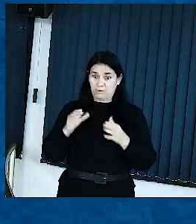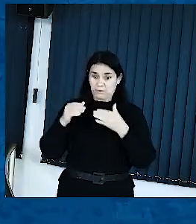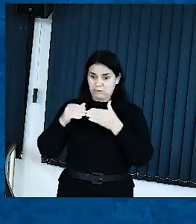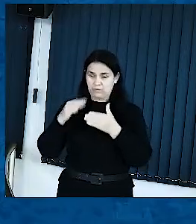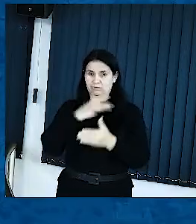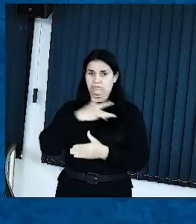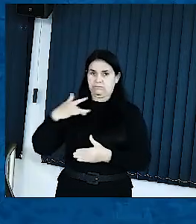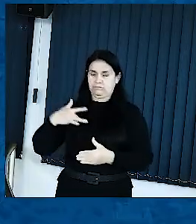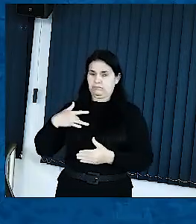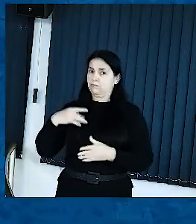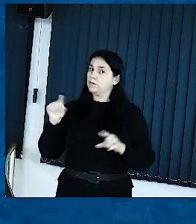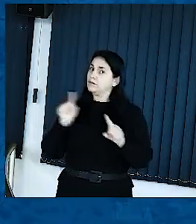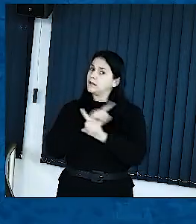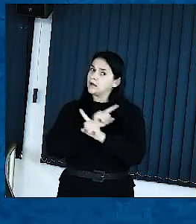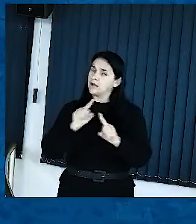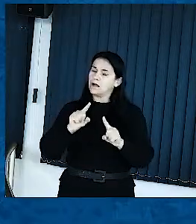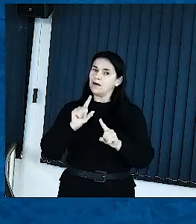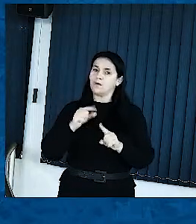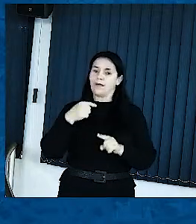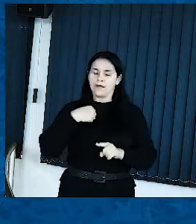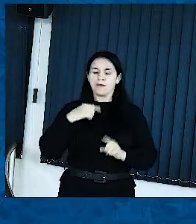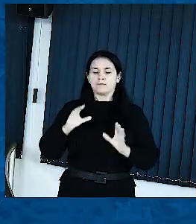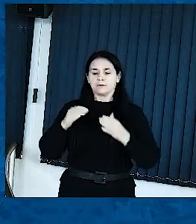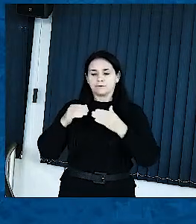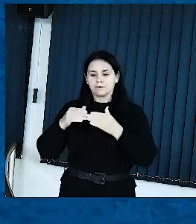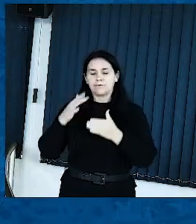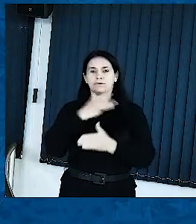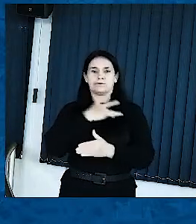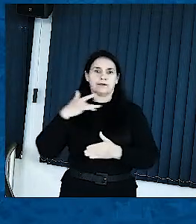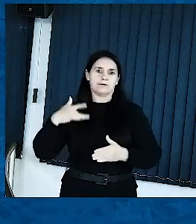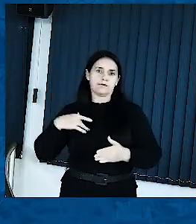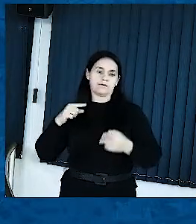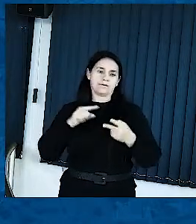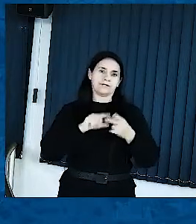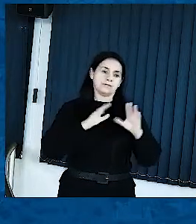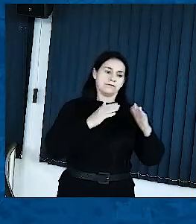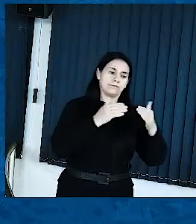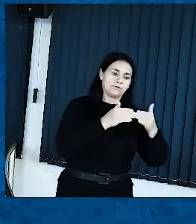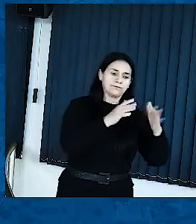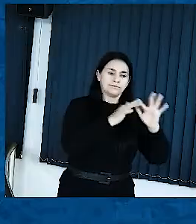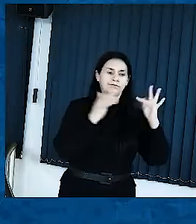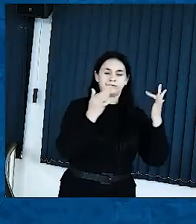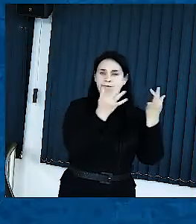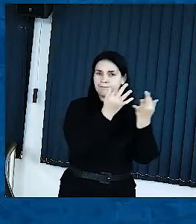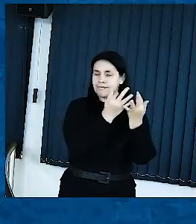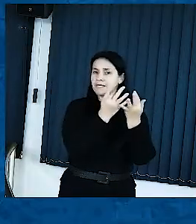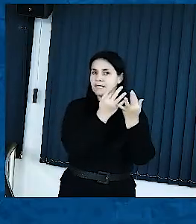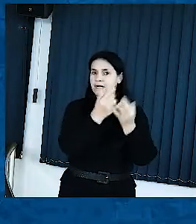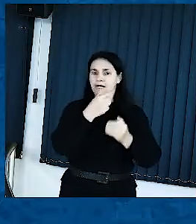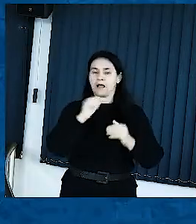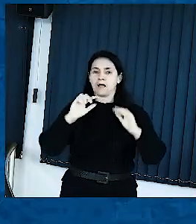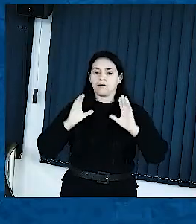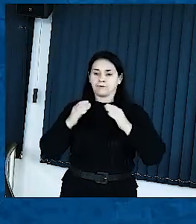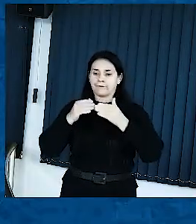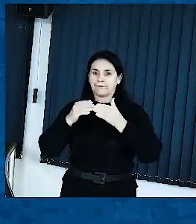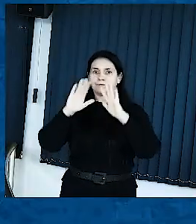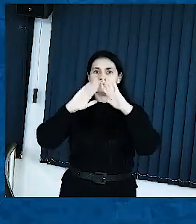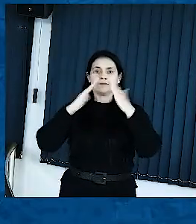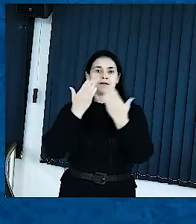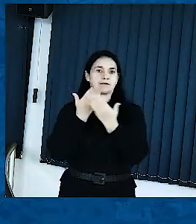de saúde, é eu, equipe de saúde, eu, família, eu,